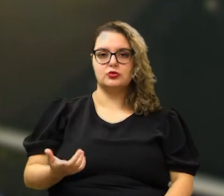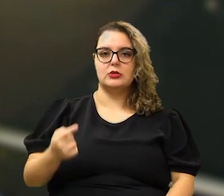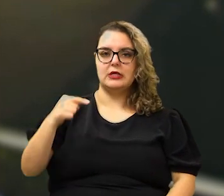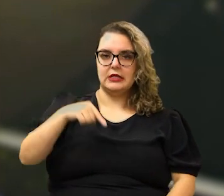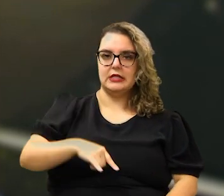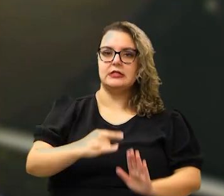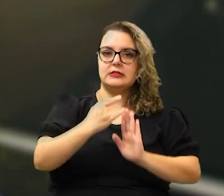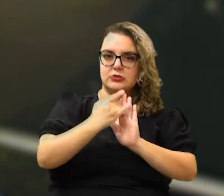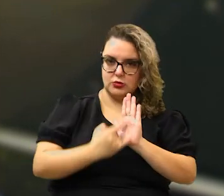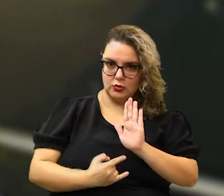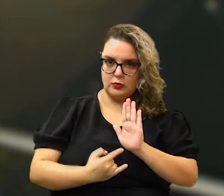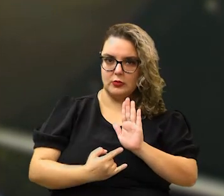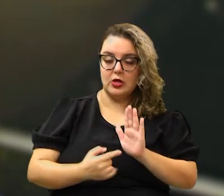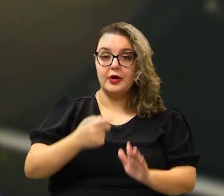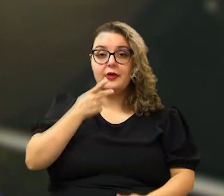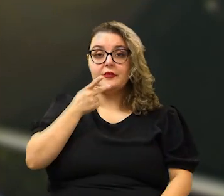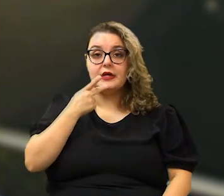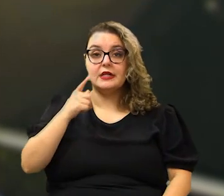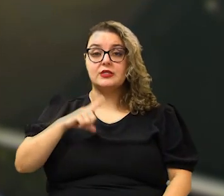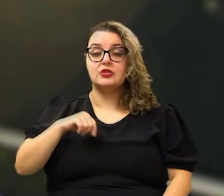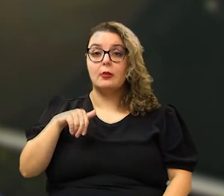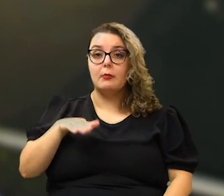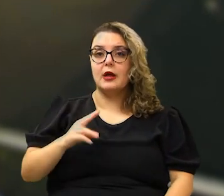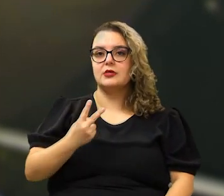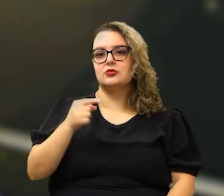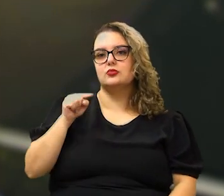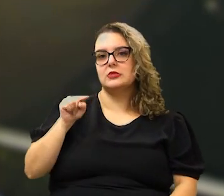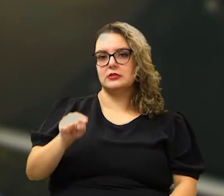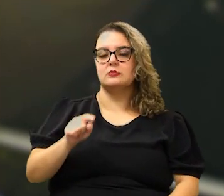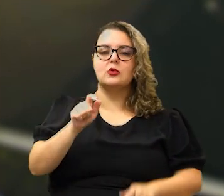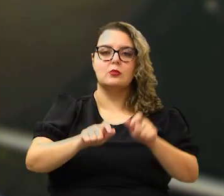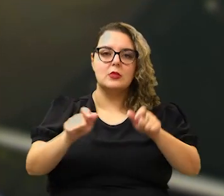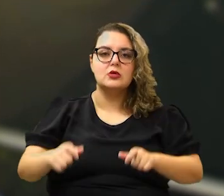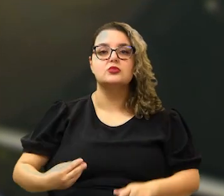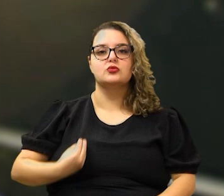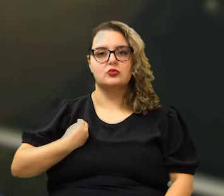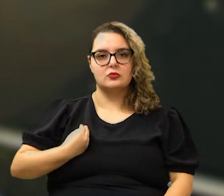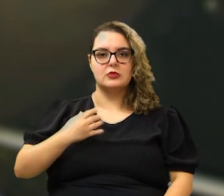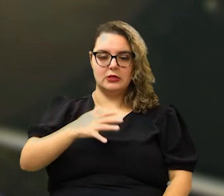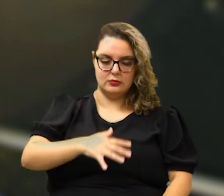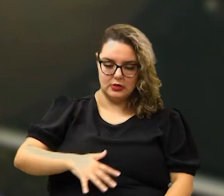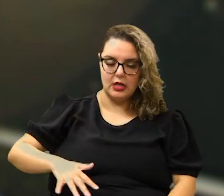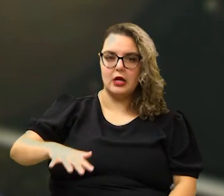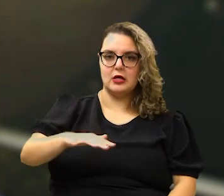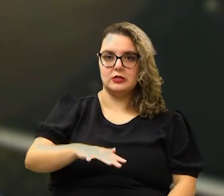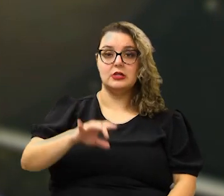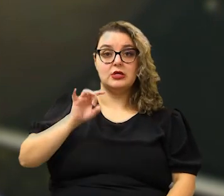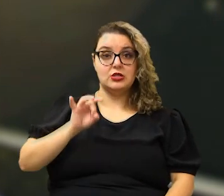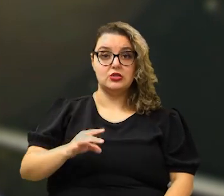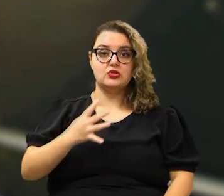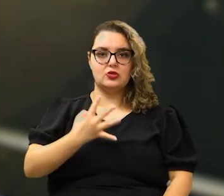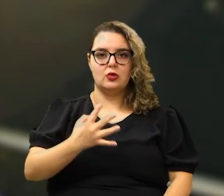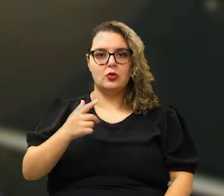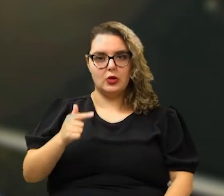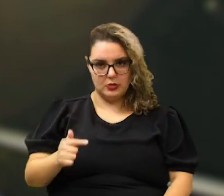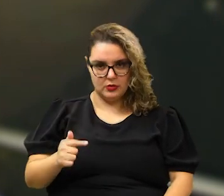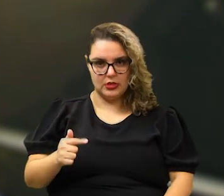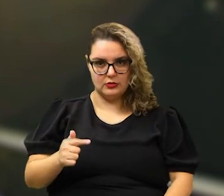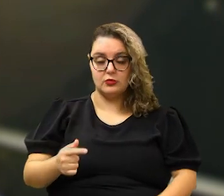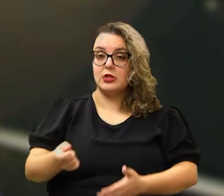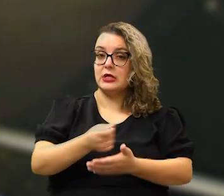Nesse documento, eles citam que havia mais de 2.000 pessoas já vivendo aqui na região e só 47